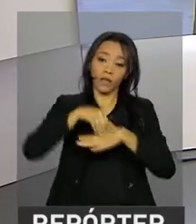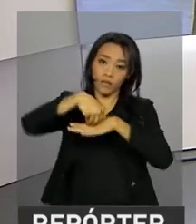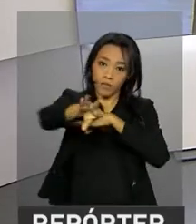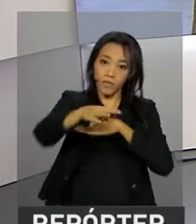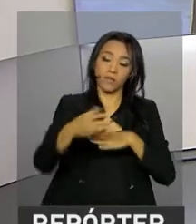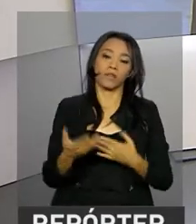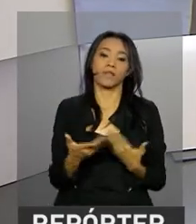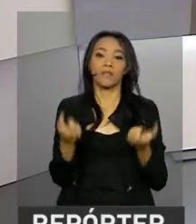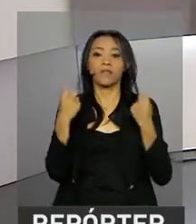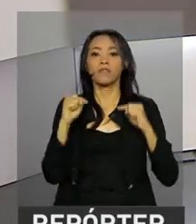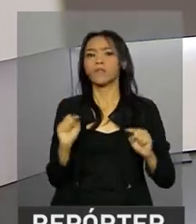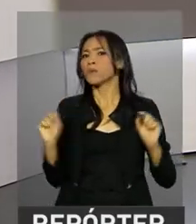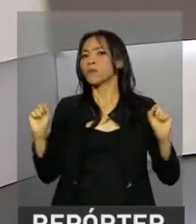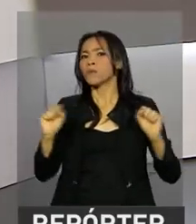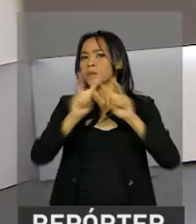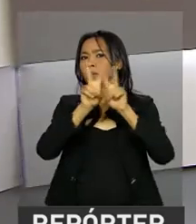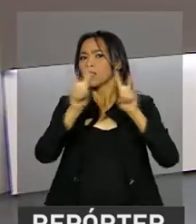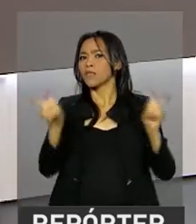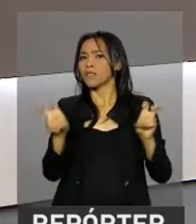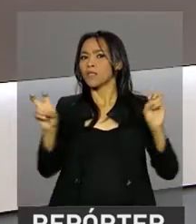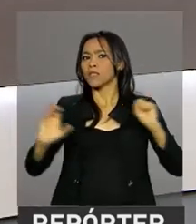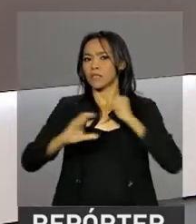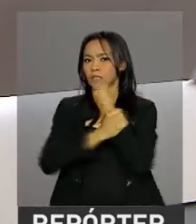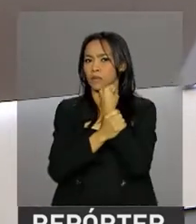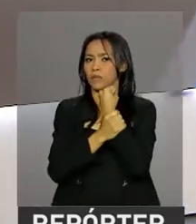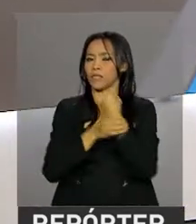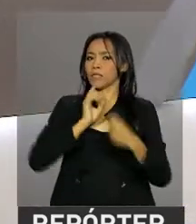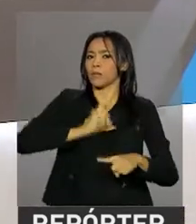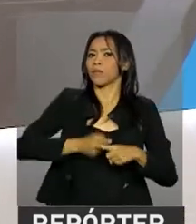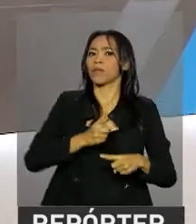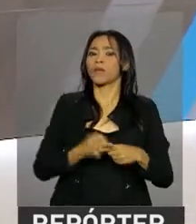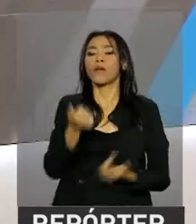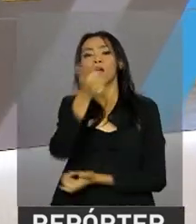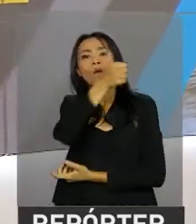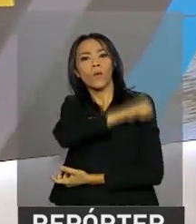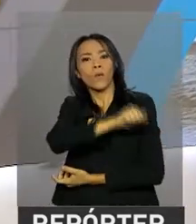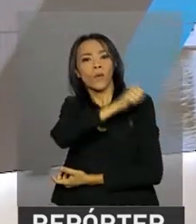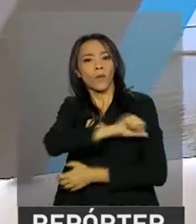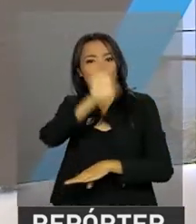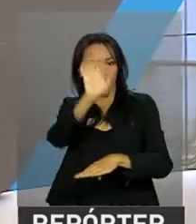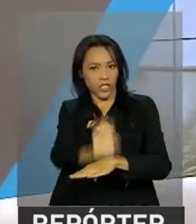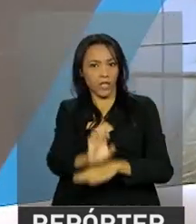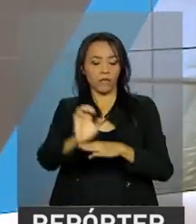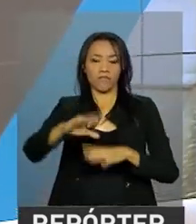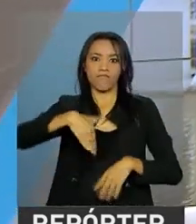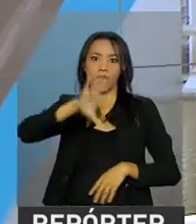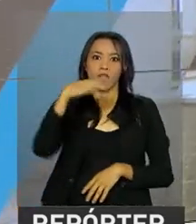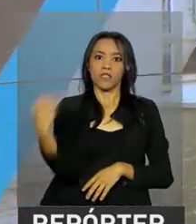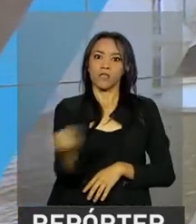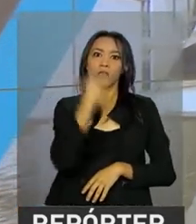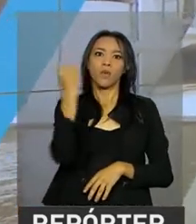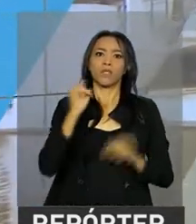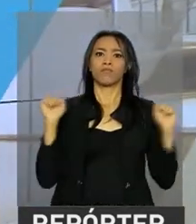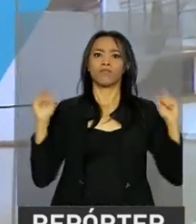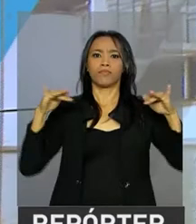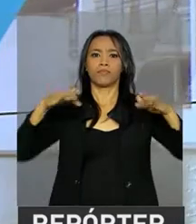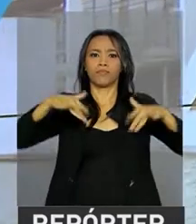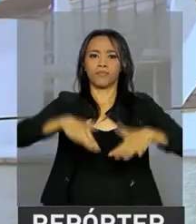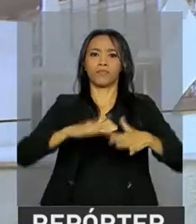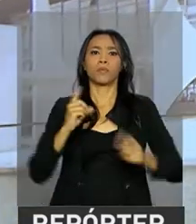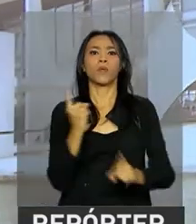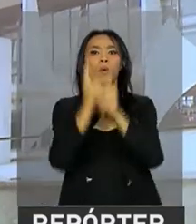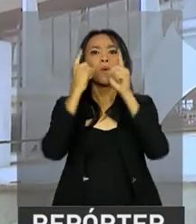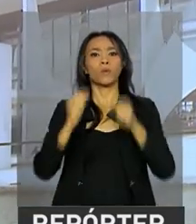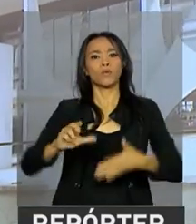Palácio Planalto. Falar de segurança agora, porque o Rio de Janeiro recebe a mais importante feira sobre segurança